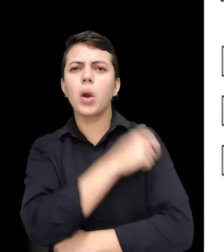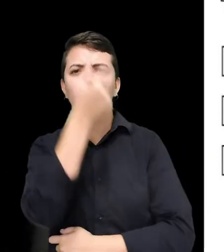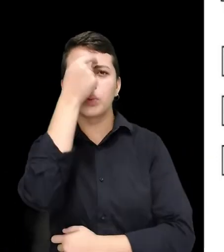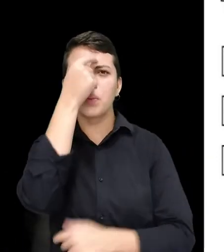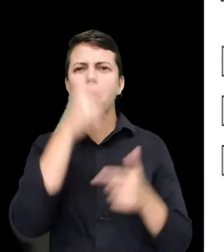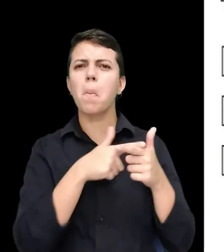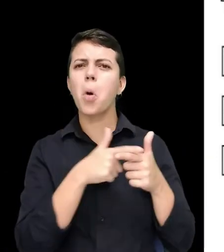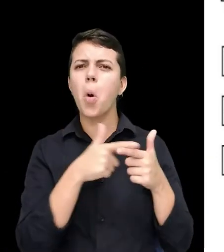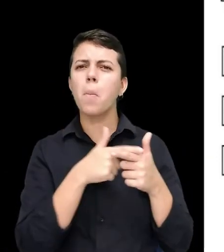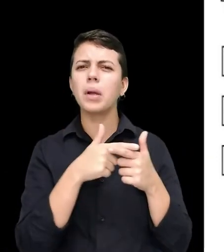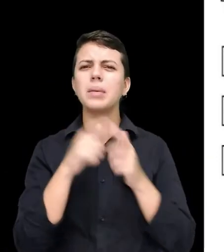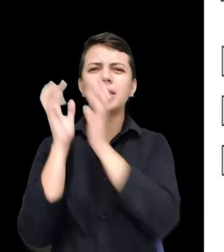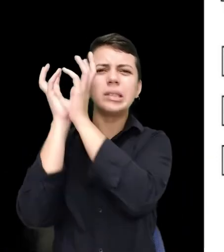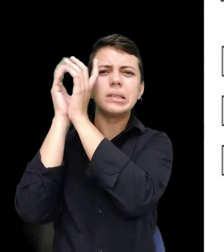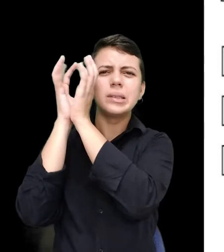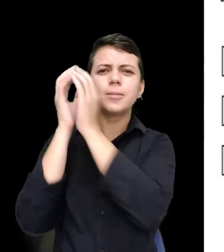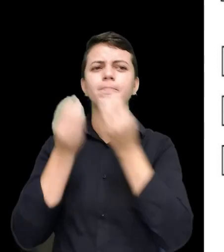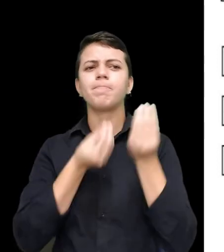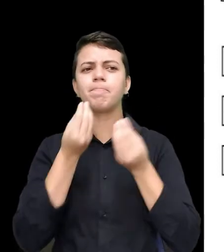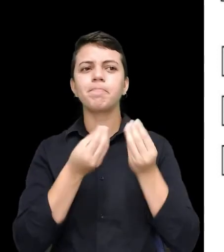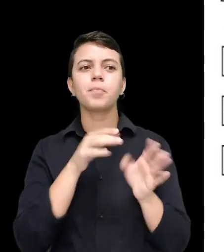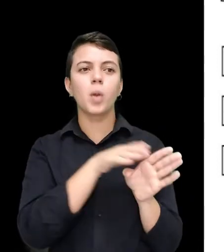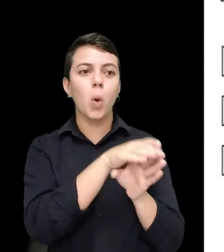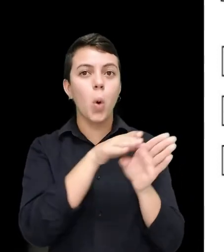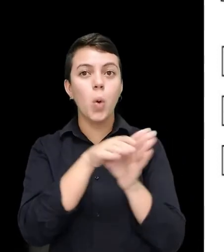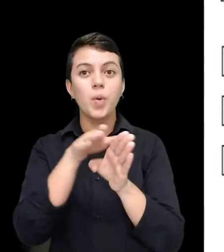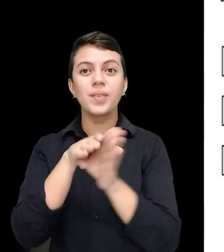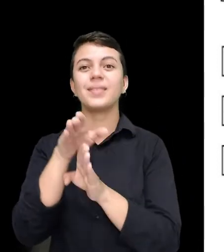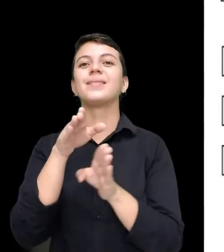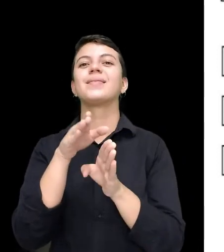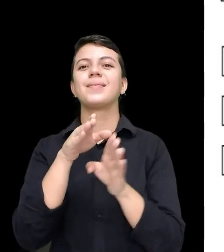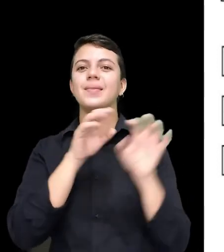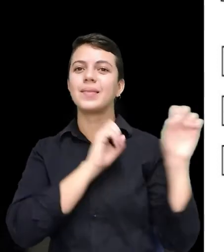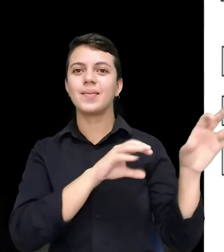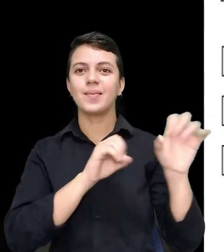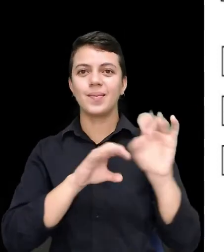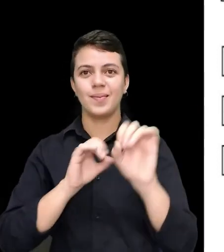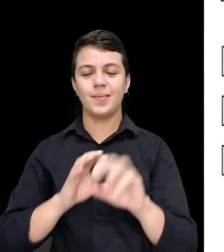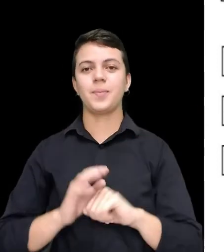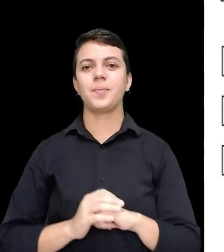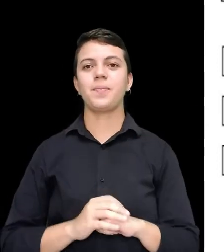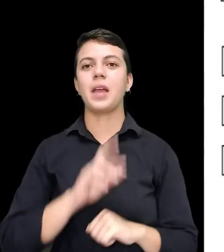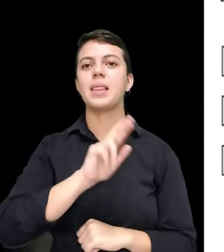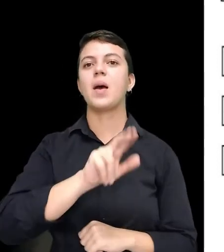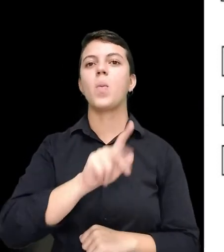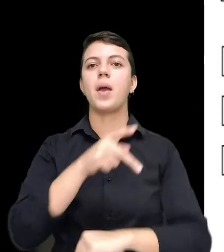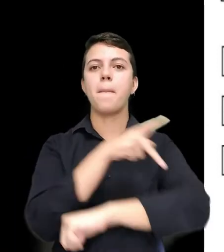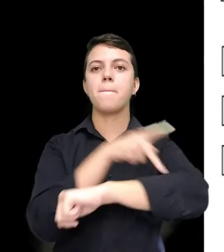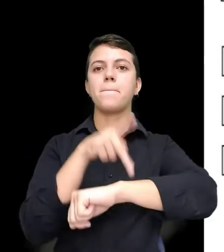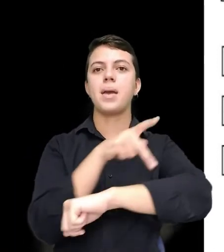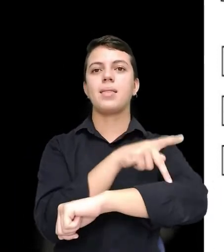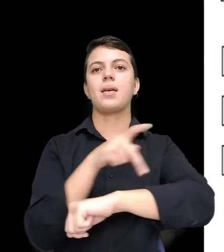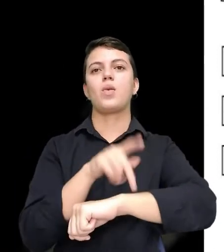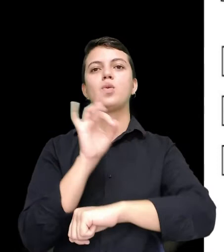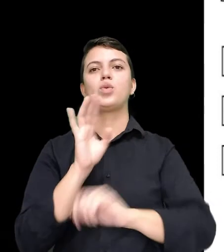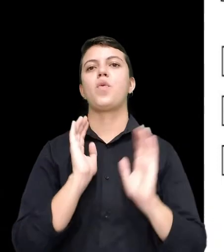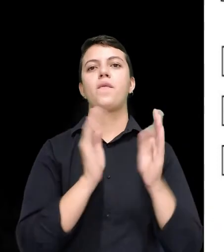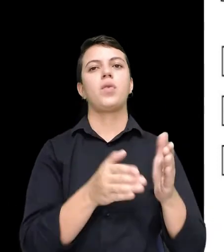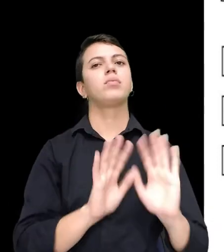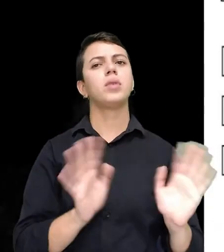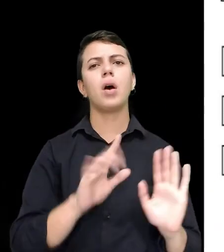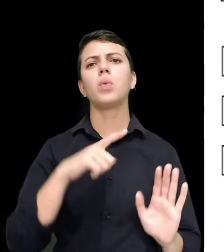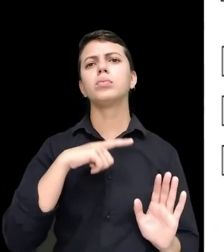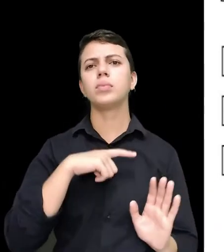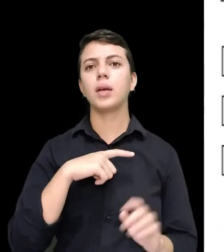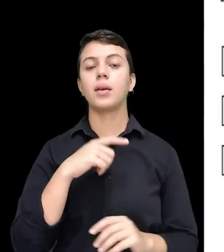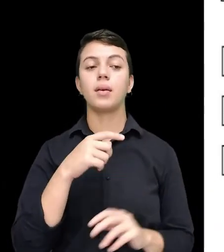problemas psicológicos, né, do que muito mais os pedagógicos. Então, há uma